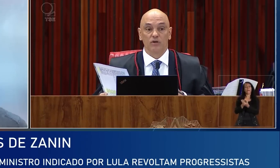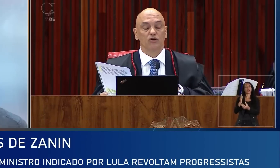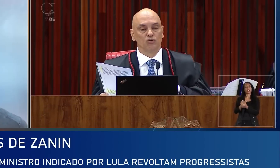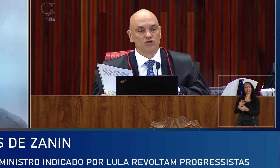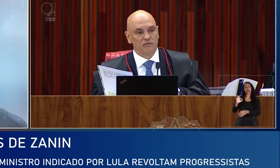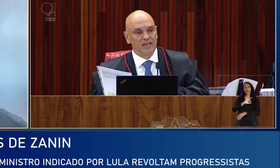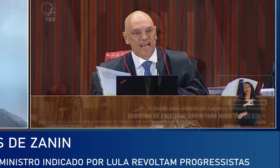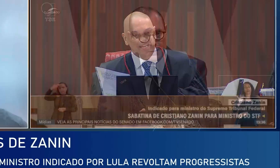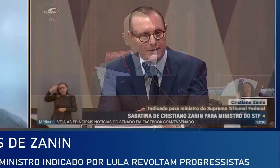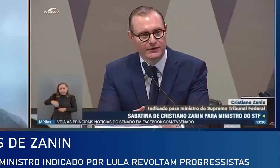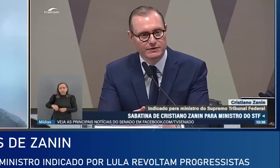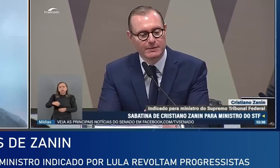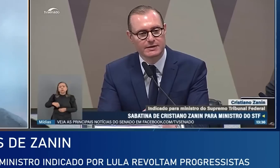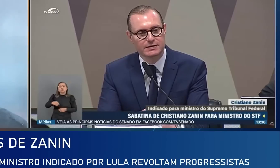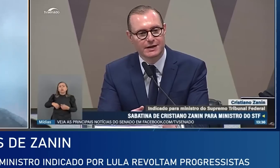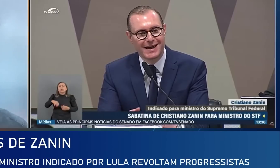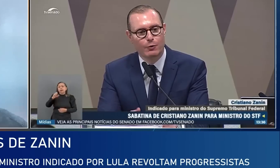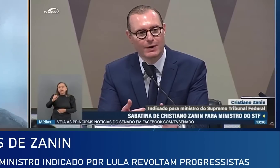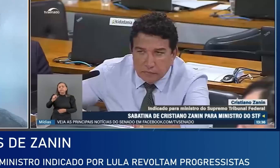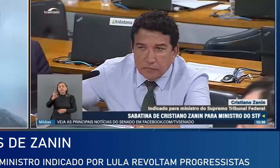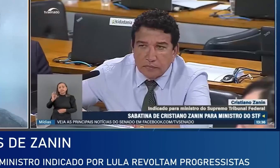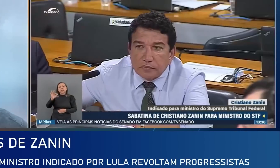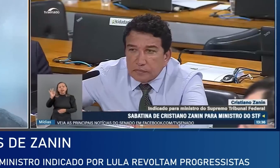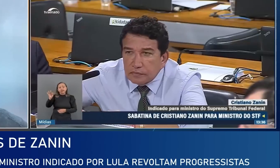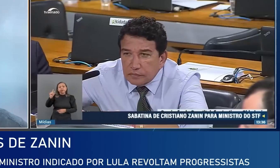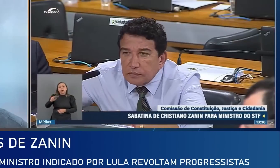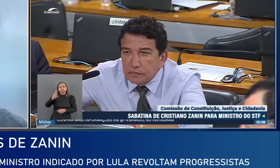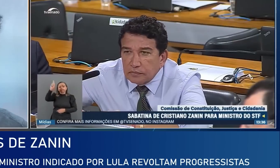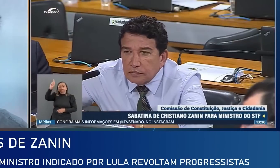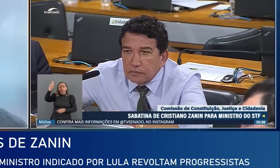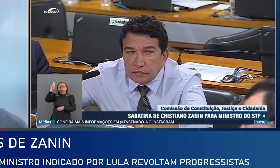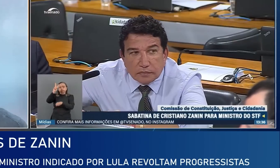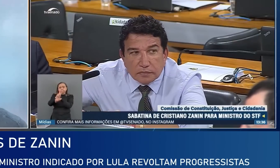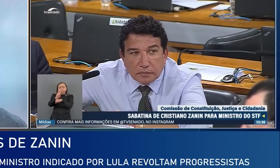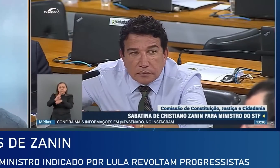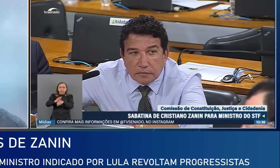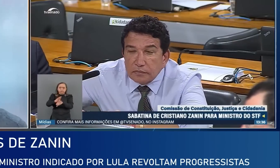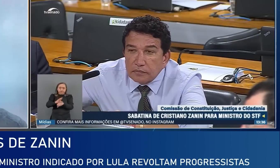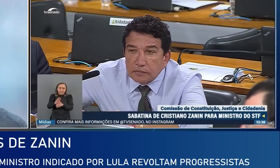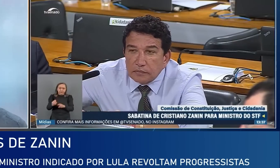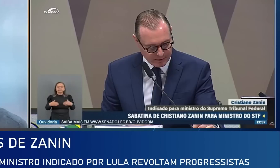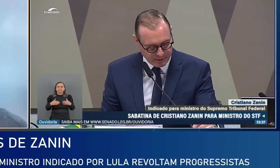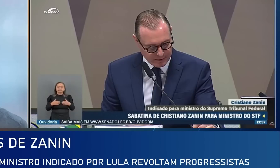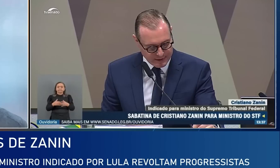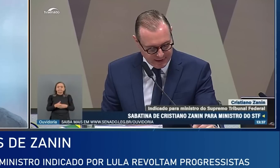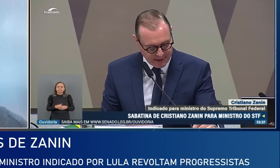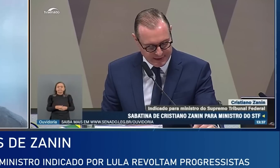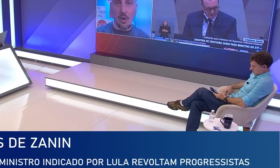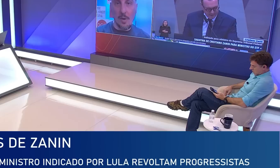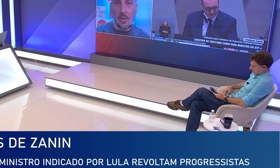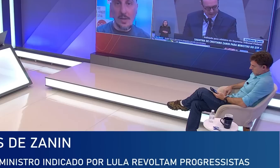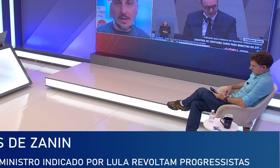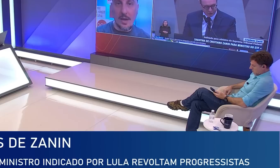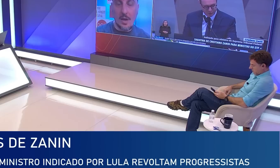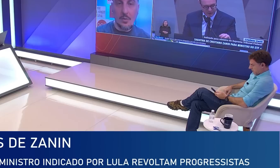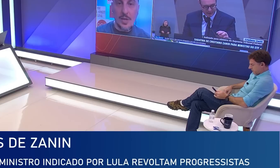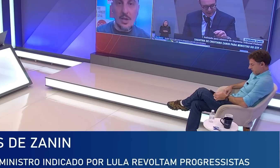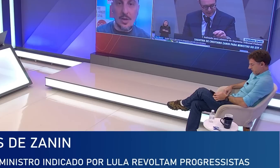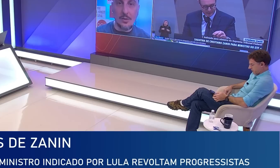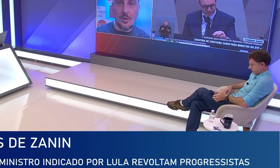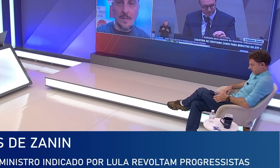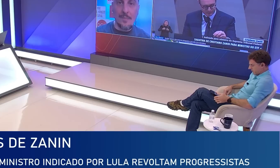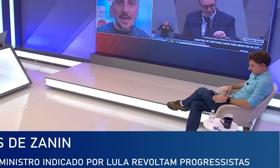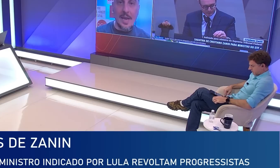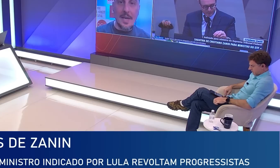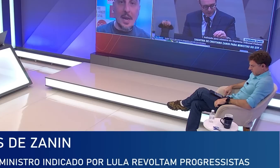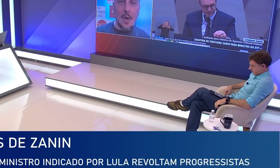grande defensor da democracia brasileira, a gente vai fazer aquela brincadeira de sempre, né? Jamais critiquei. Mas agora, Edu, é uma coisa, é o seguinte, né, Edu?